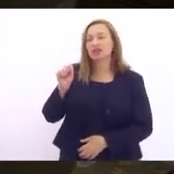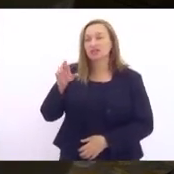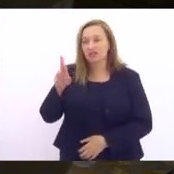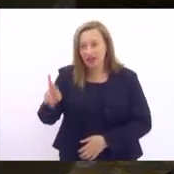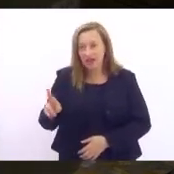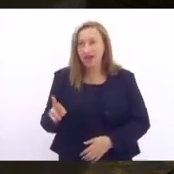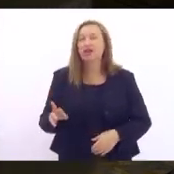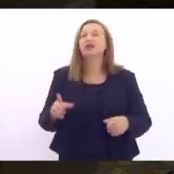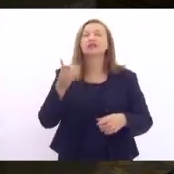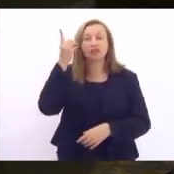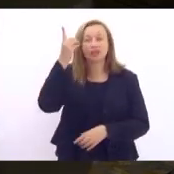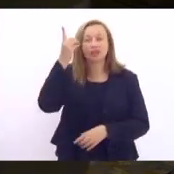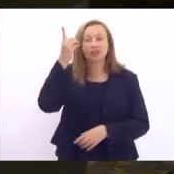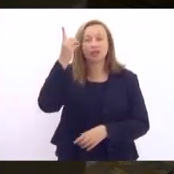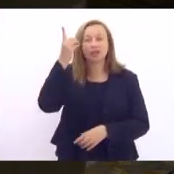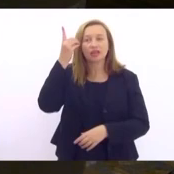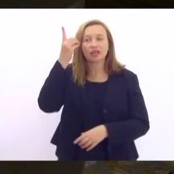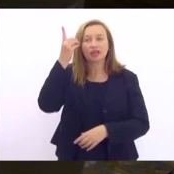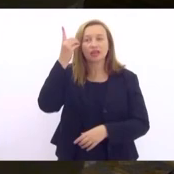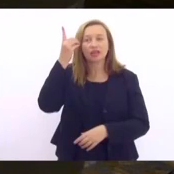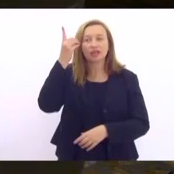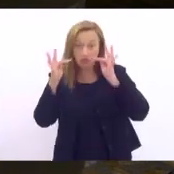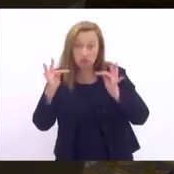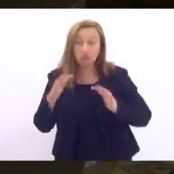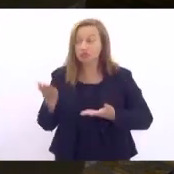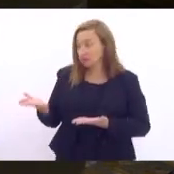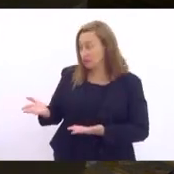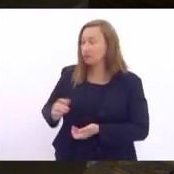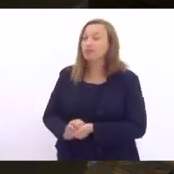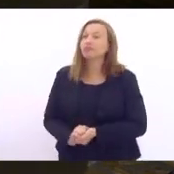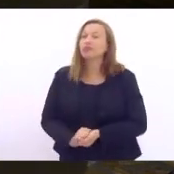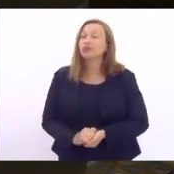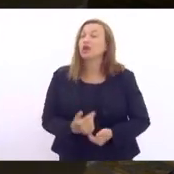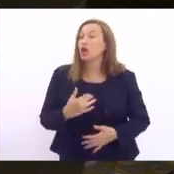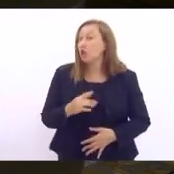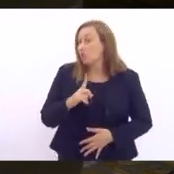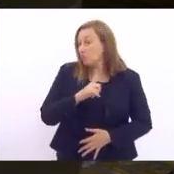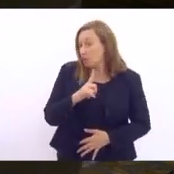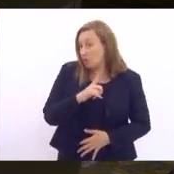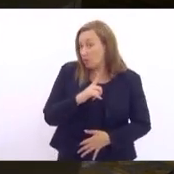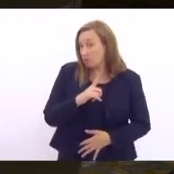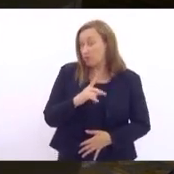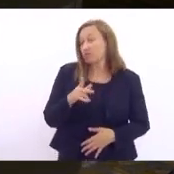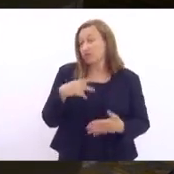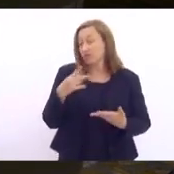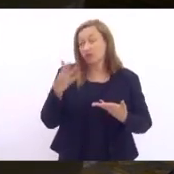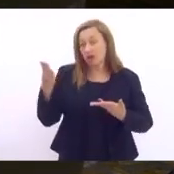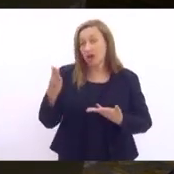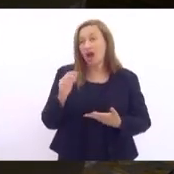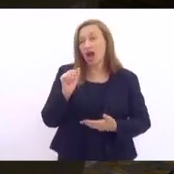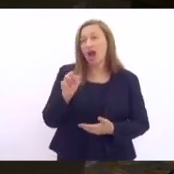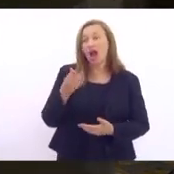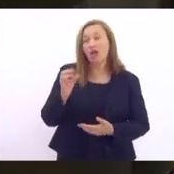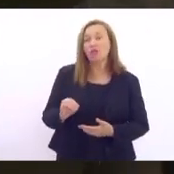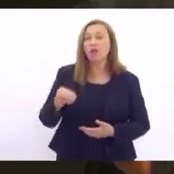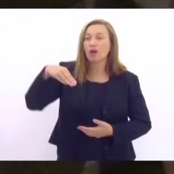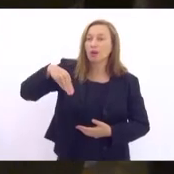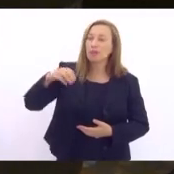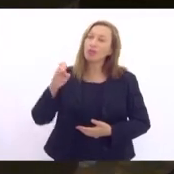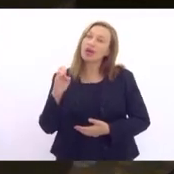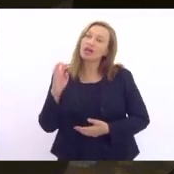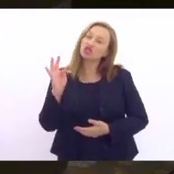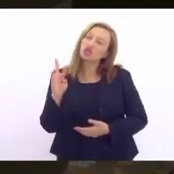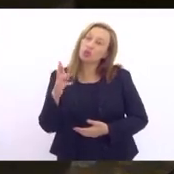o seguinte: eu próprio licenciei o Arco Metropolitano no nosso tempo. Eu não, o INEA, mas quando eu era